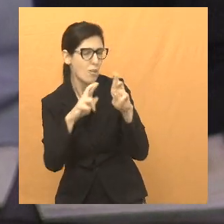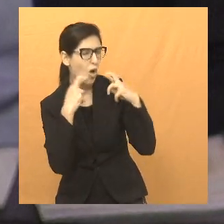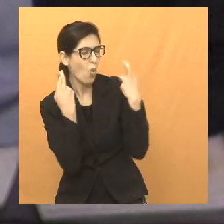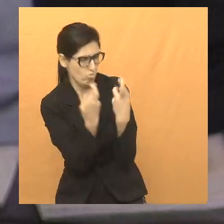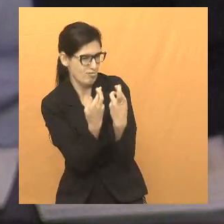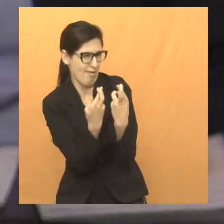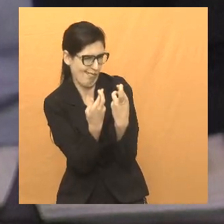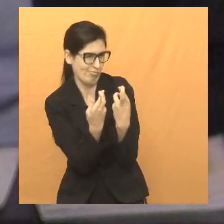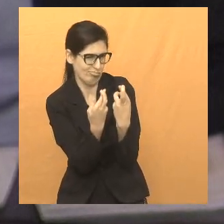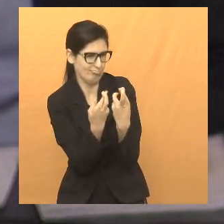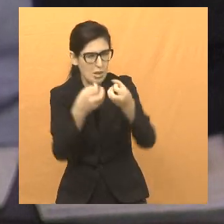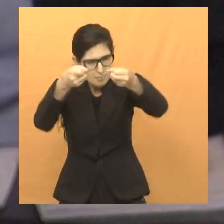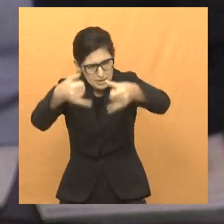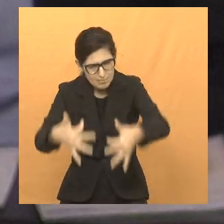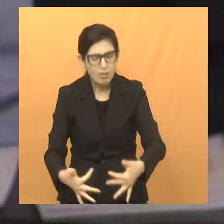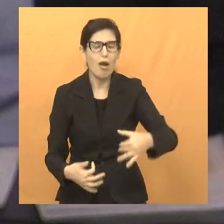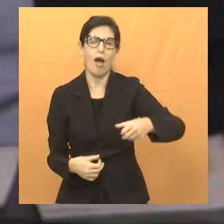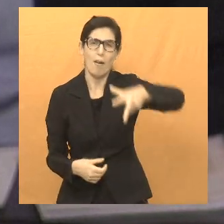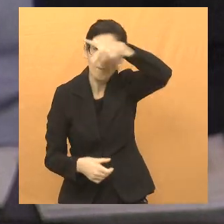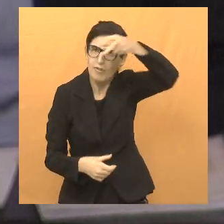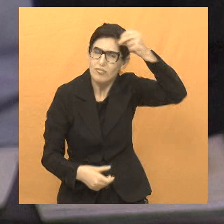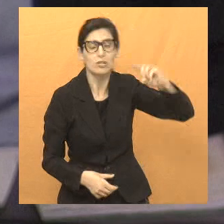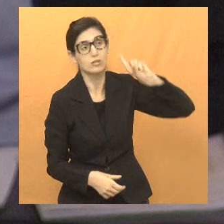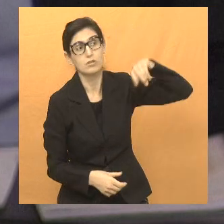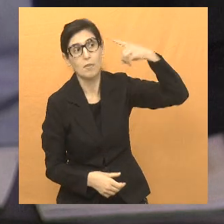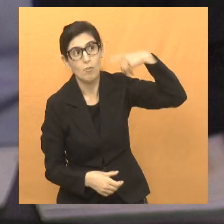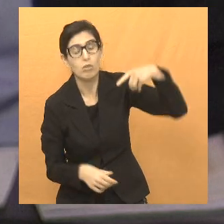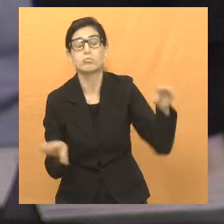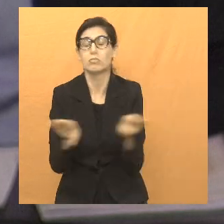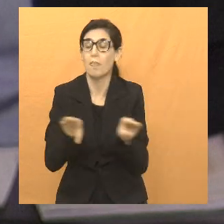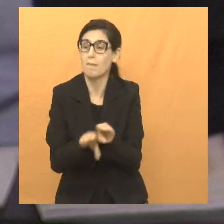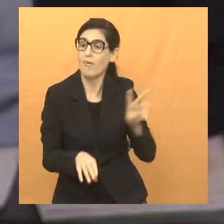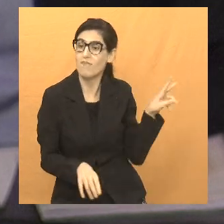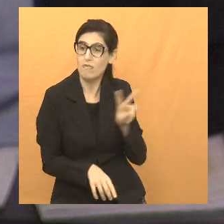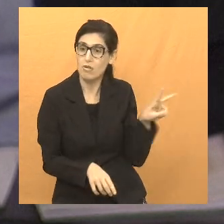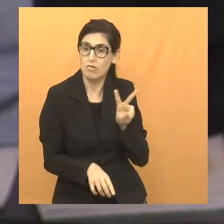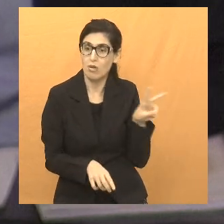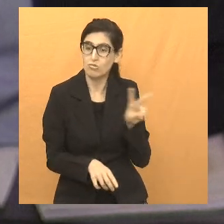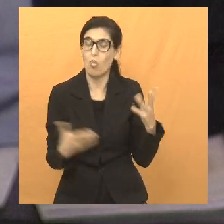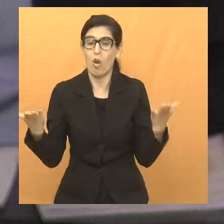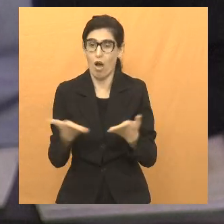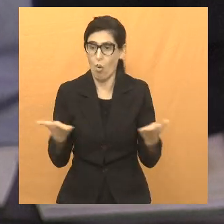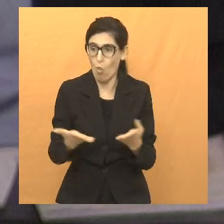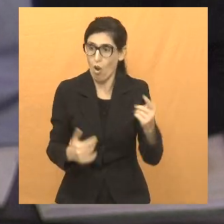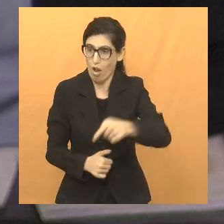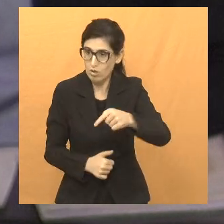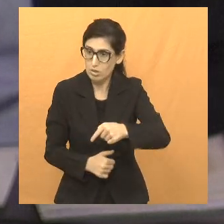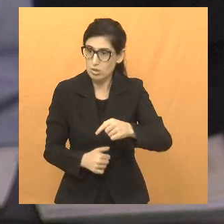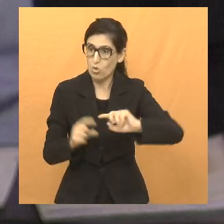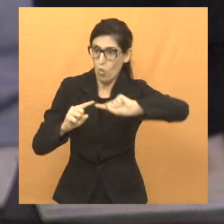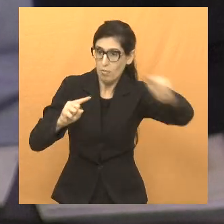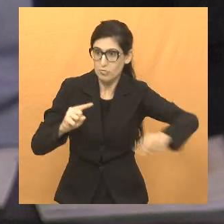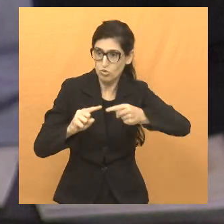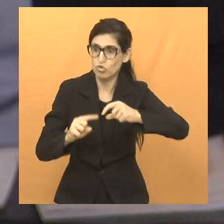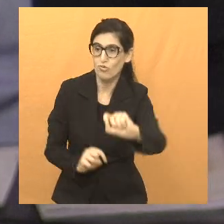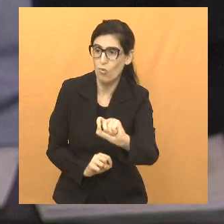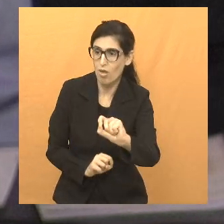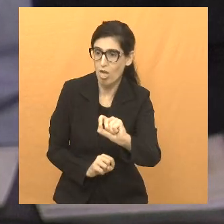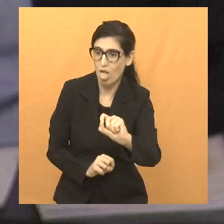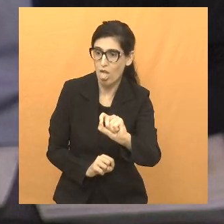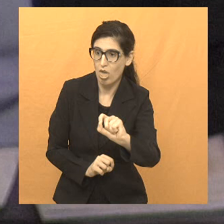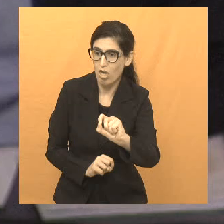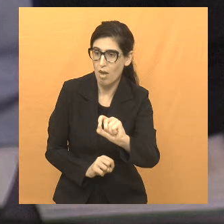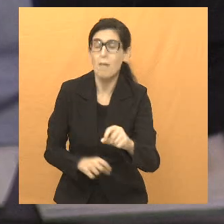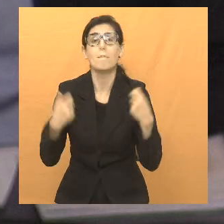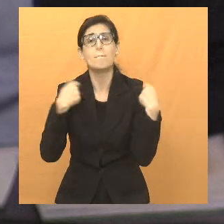para sensibilizar prefeitos, deputados e vereadores agora aqui, para solicitar que